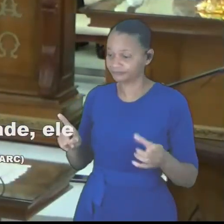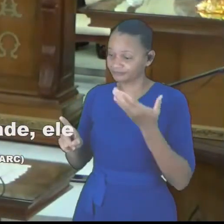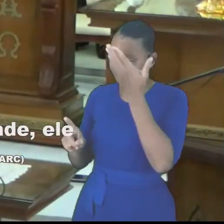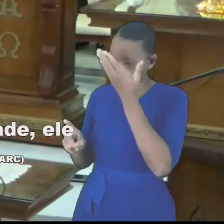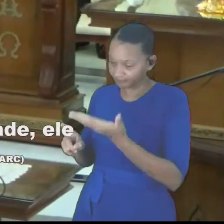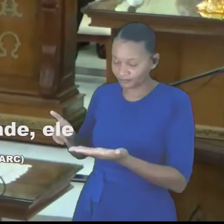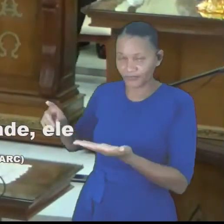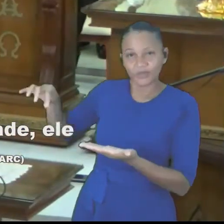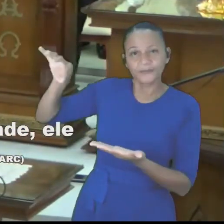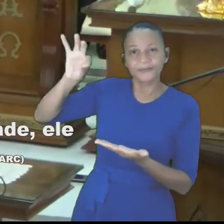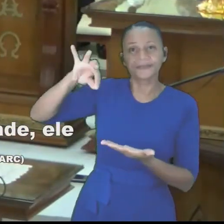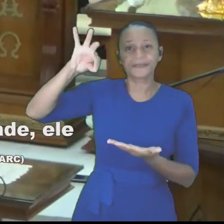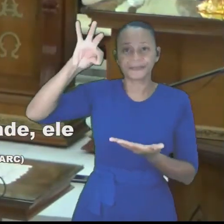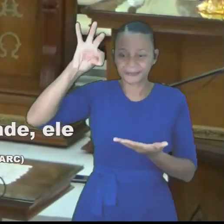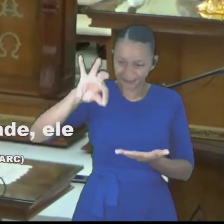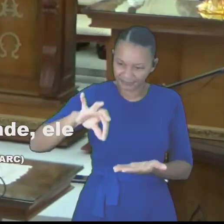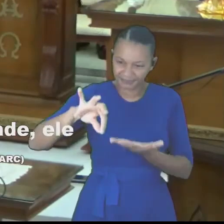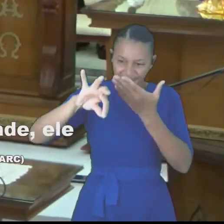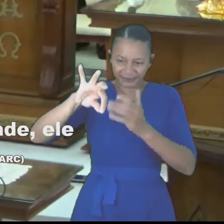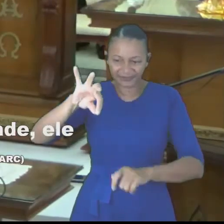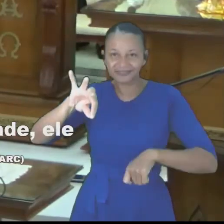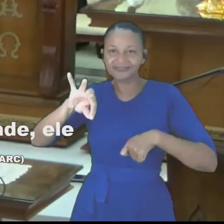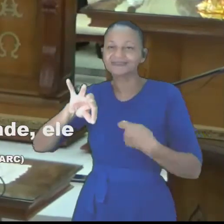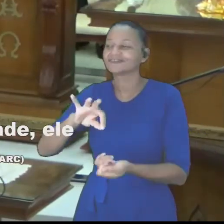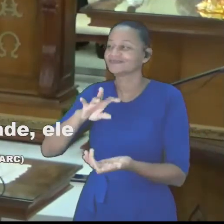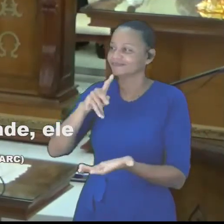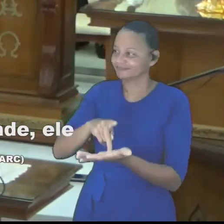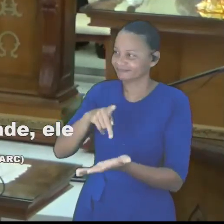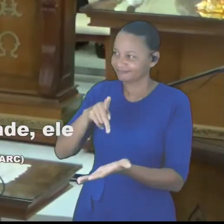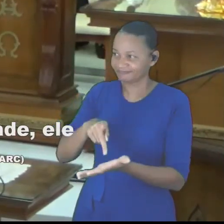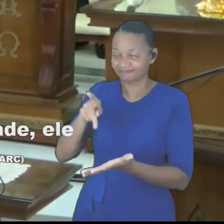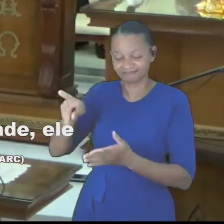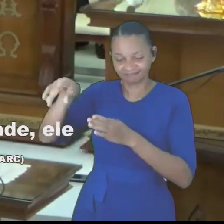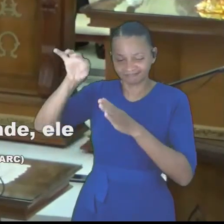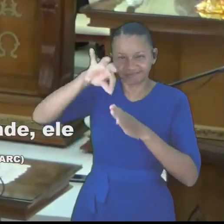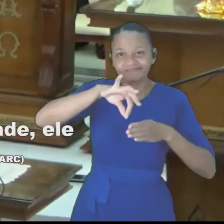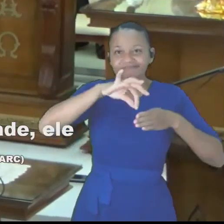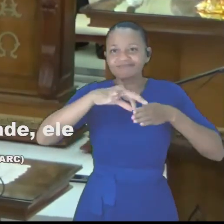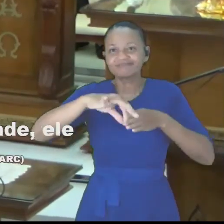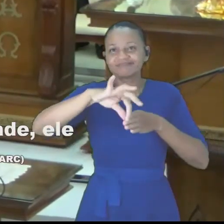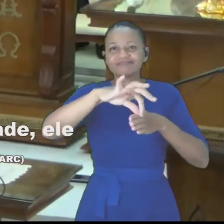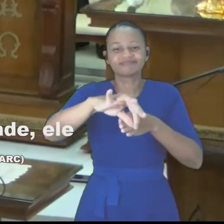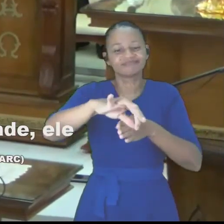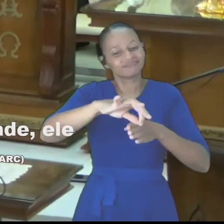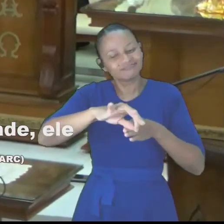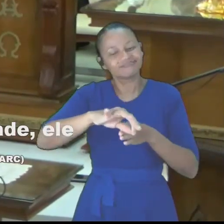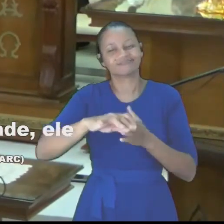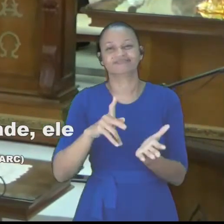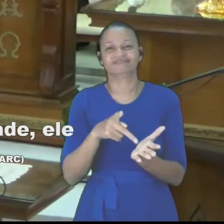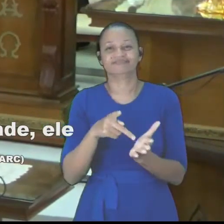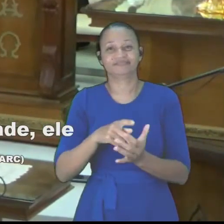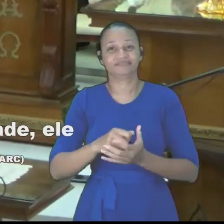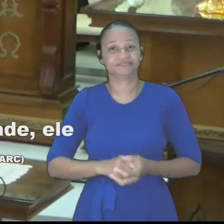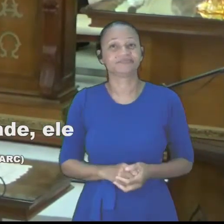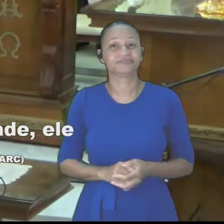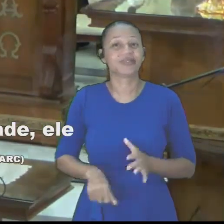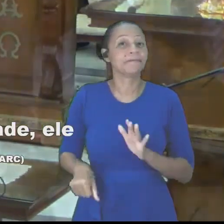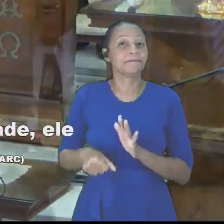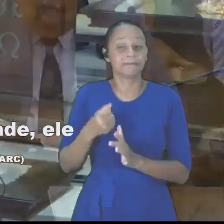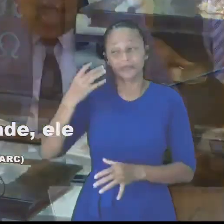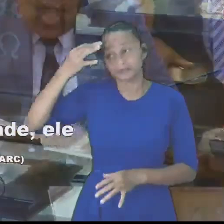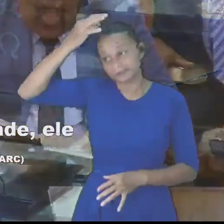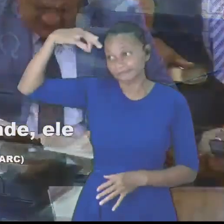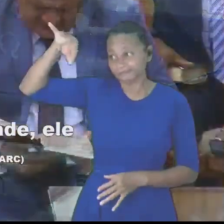aquele Espírito da verdade, ele vos guiará em toda a verdade. Primeiro, o Espírito Santo veio